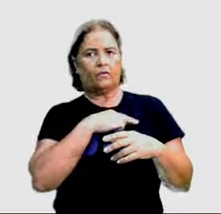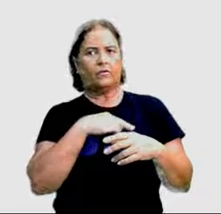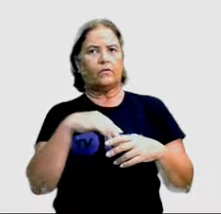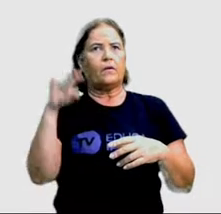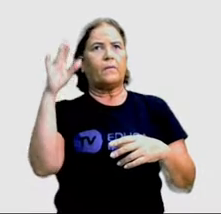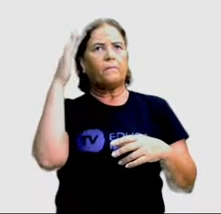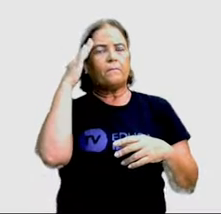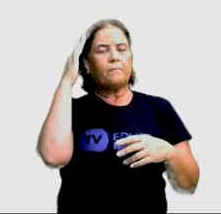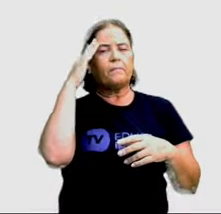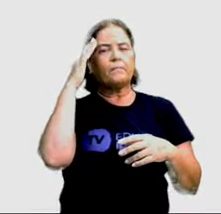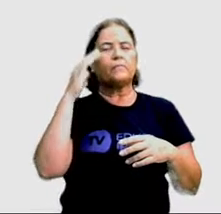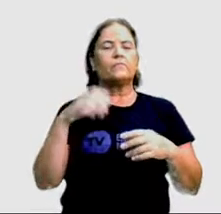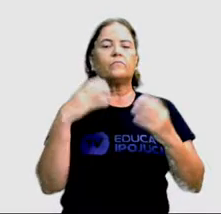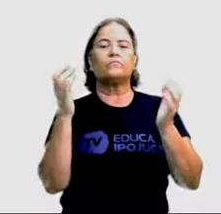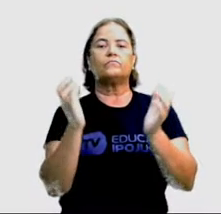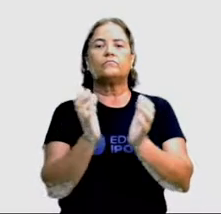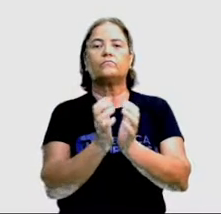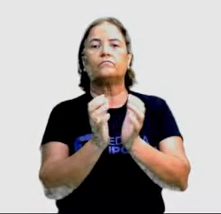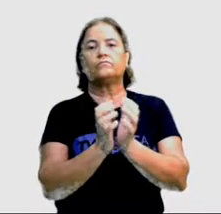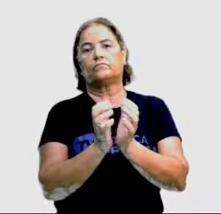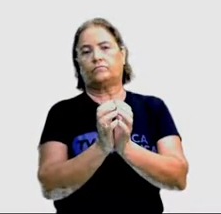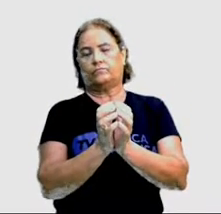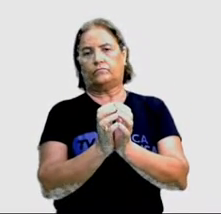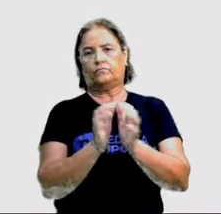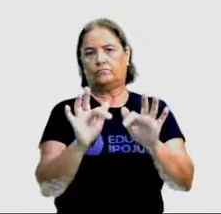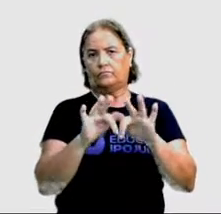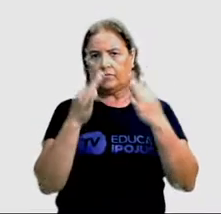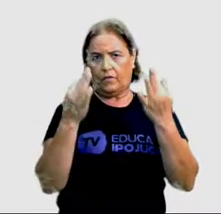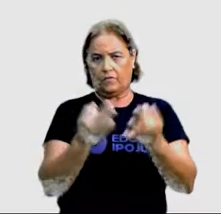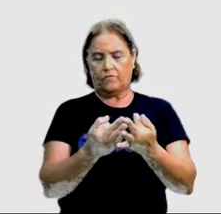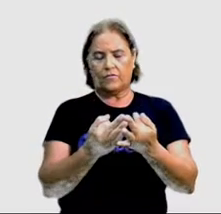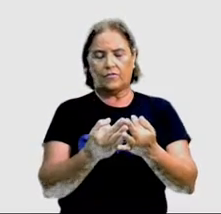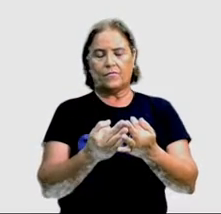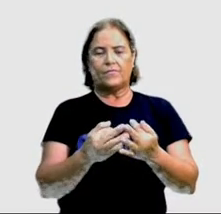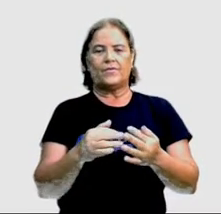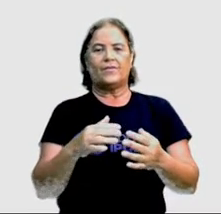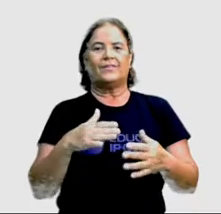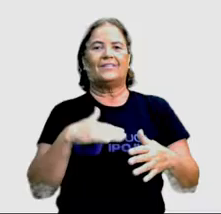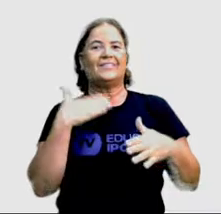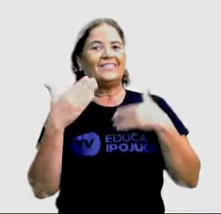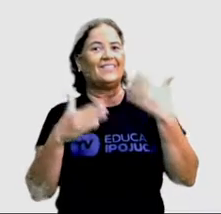na composição da nossa família e a alegria que pode nos dar.